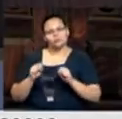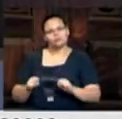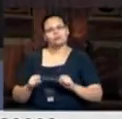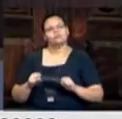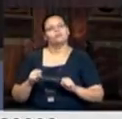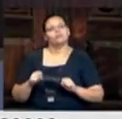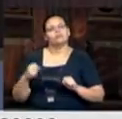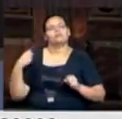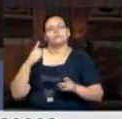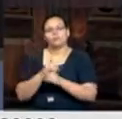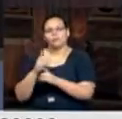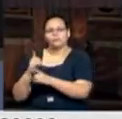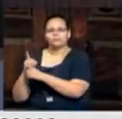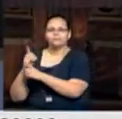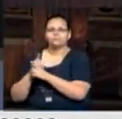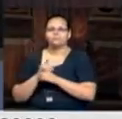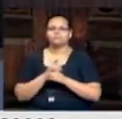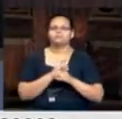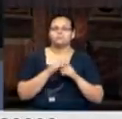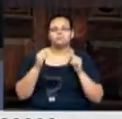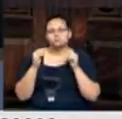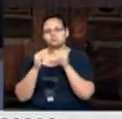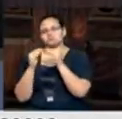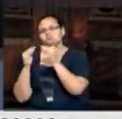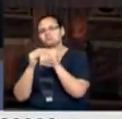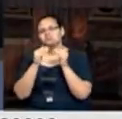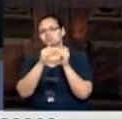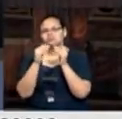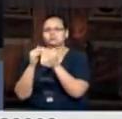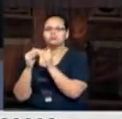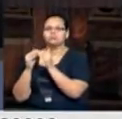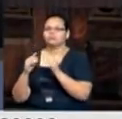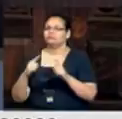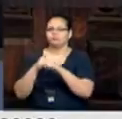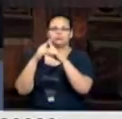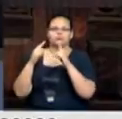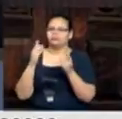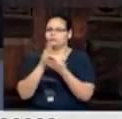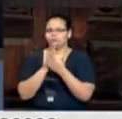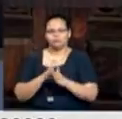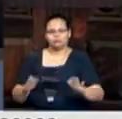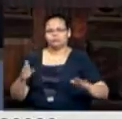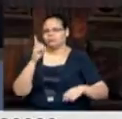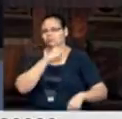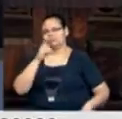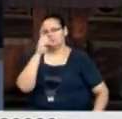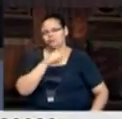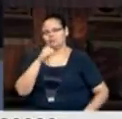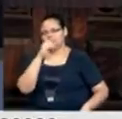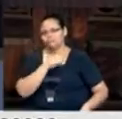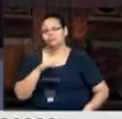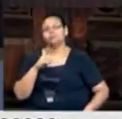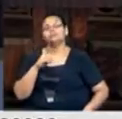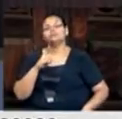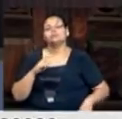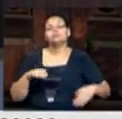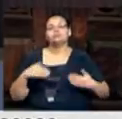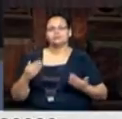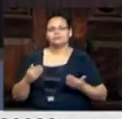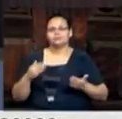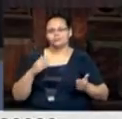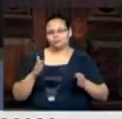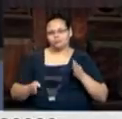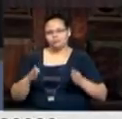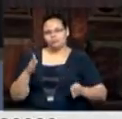nossas convergências. As divergências têm que ter ficado encerradas no domingo, quando fechou-se o